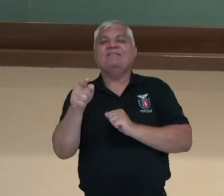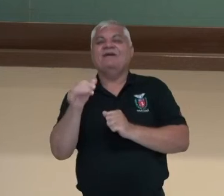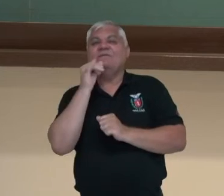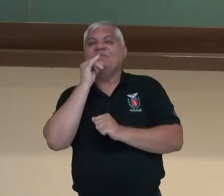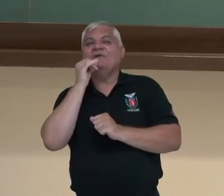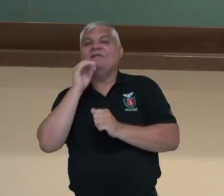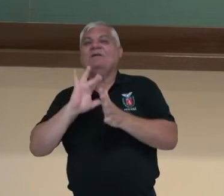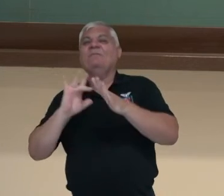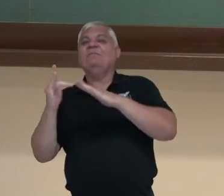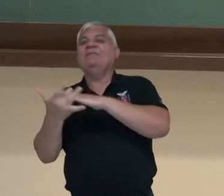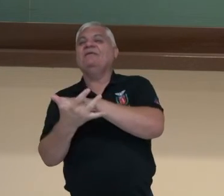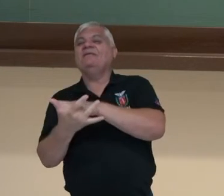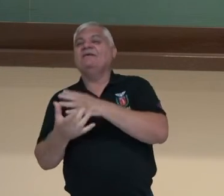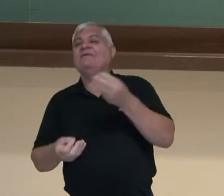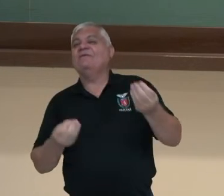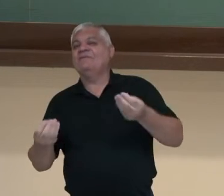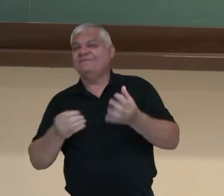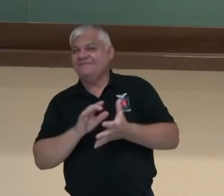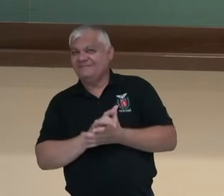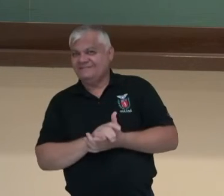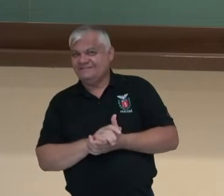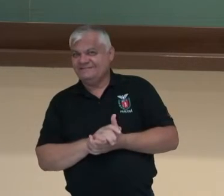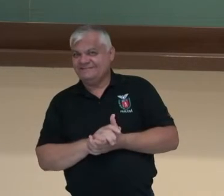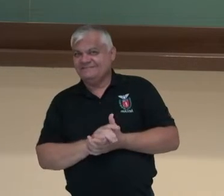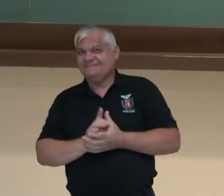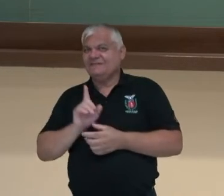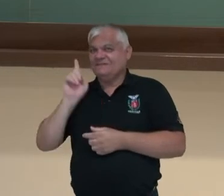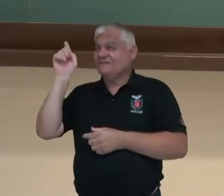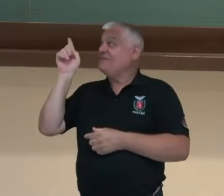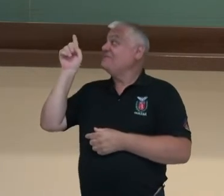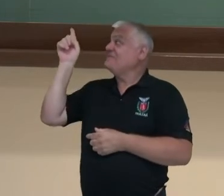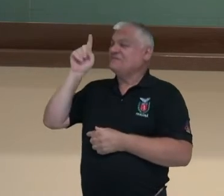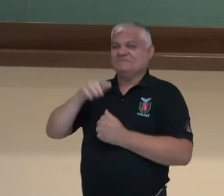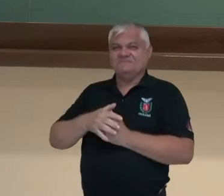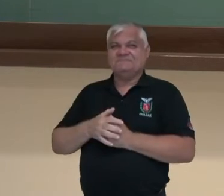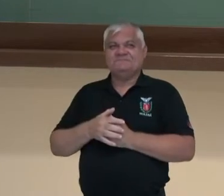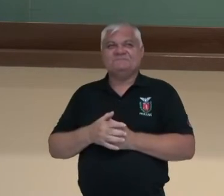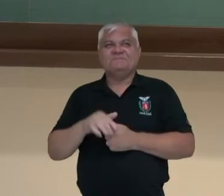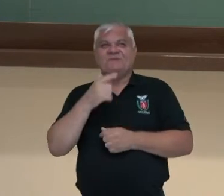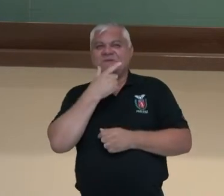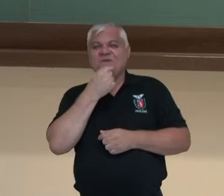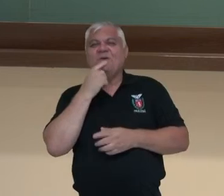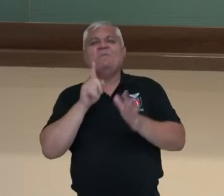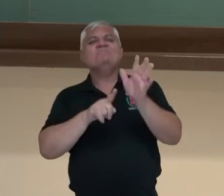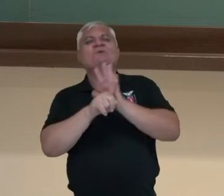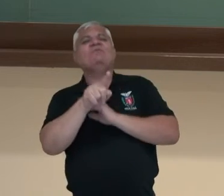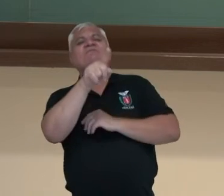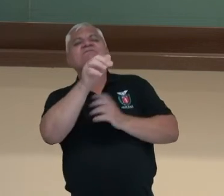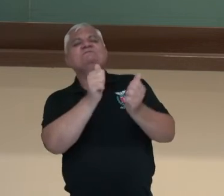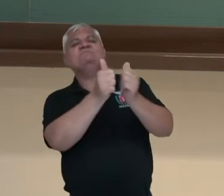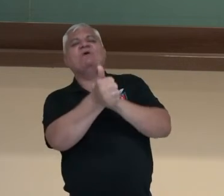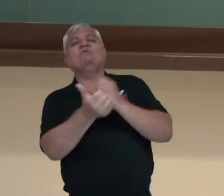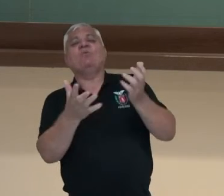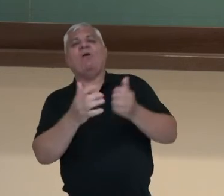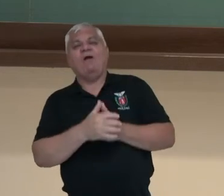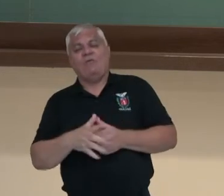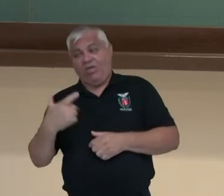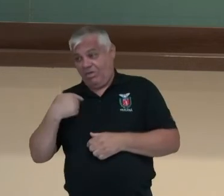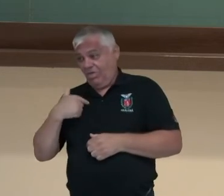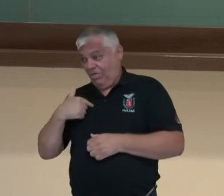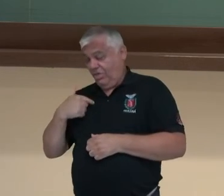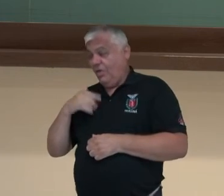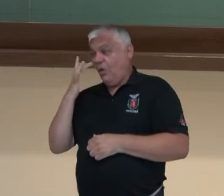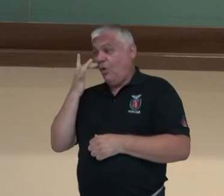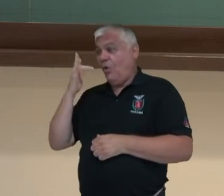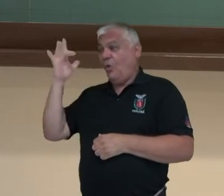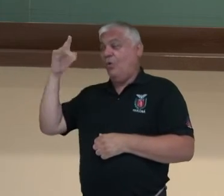da indústria cultural? Então aqui tem uma charge, né? Tem um moço aqui, né, atleta ali, fala: "E aí, qual o esporte que você consome?" Ele fala que